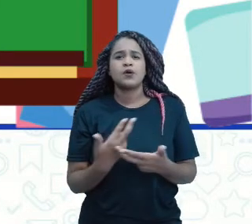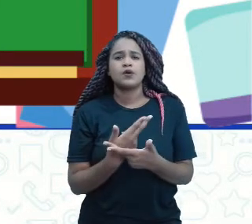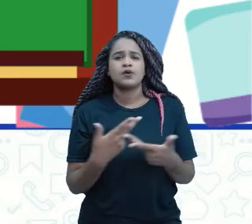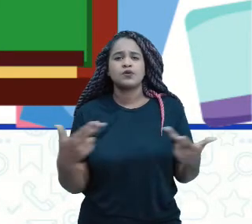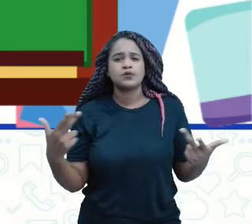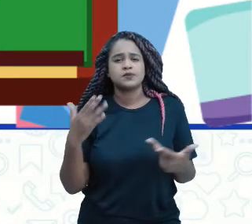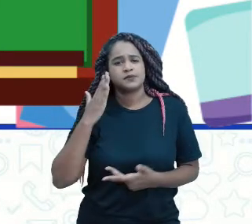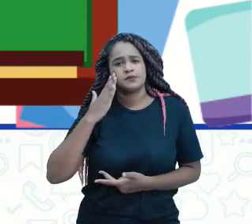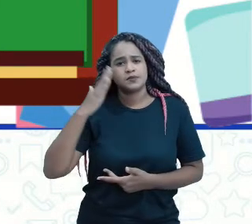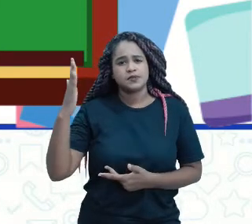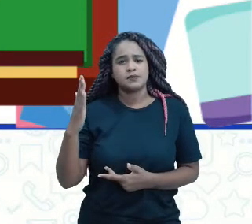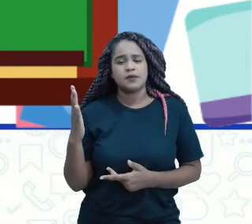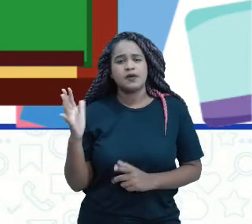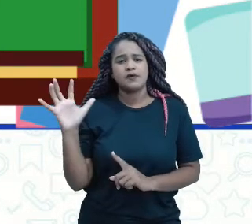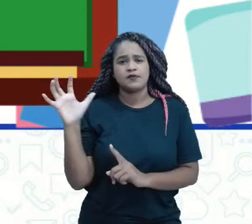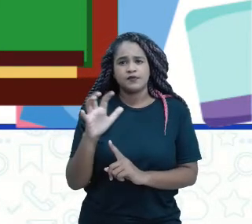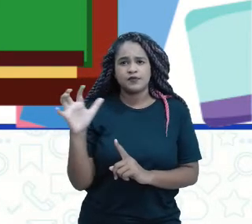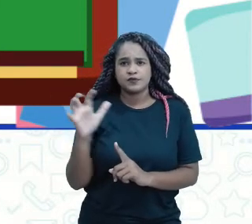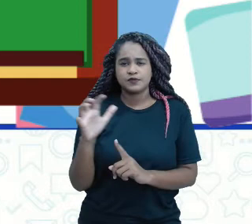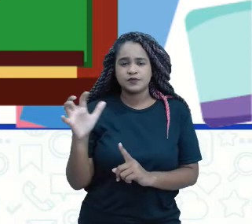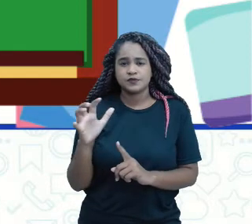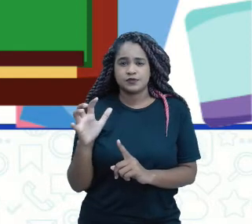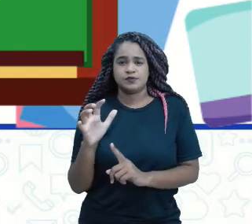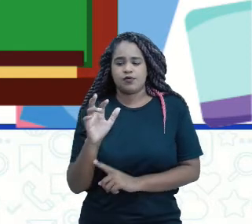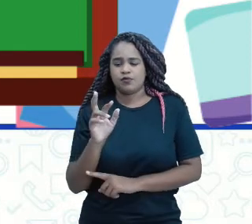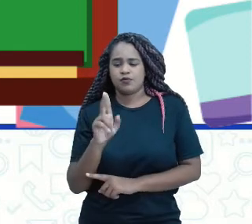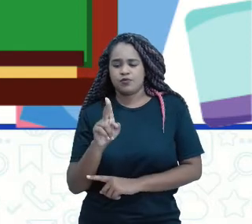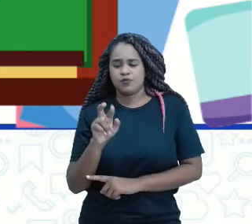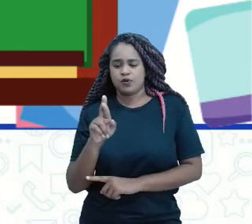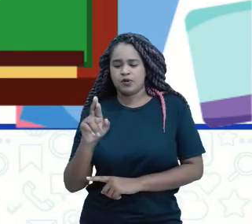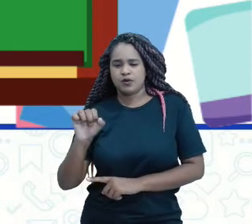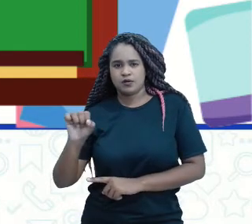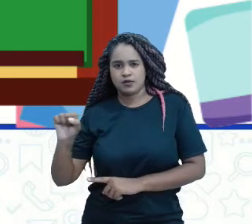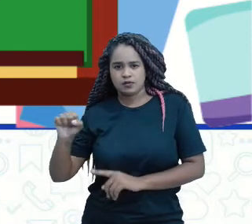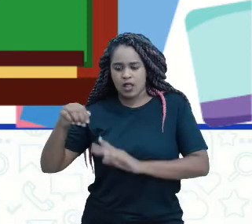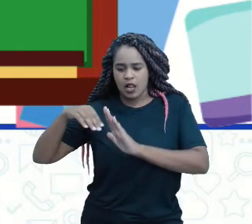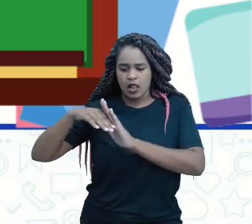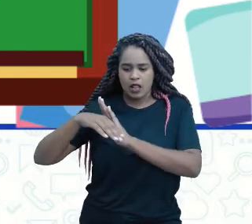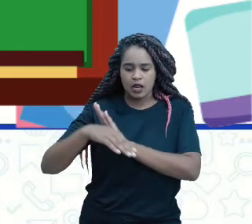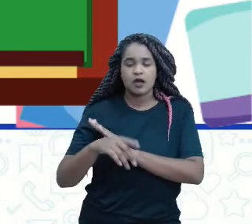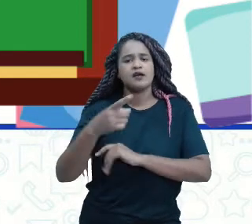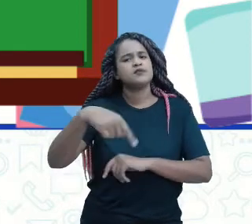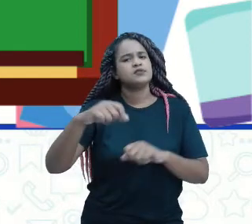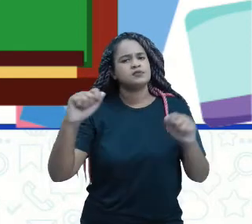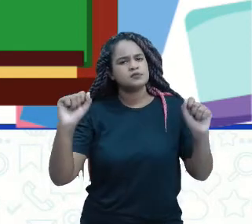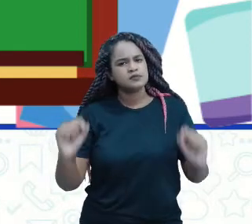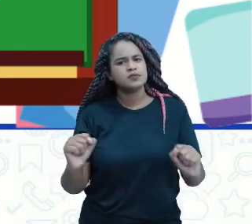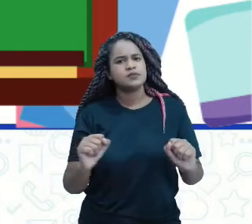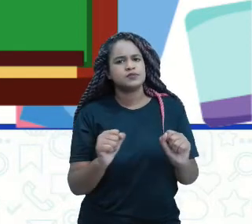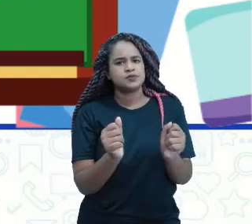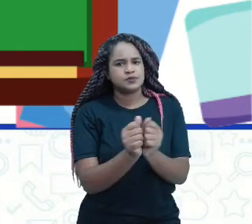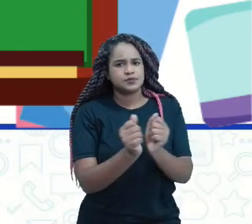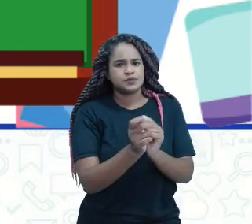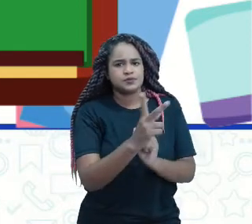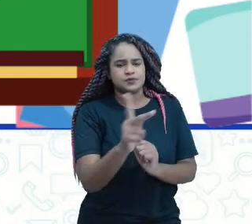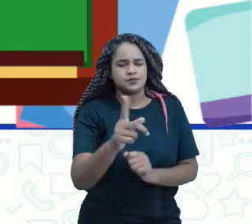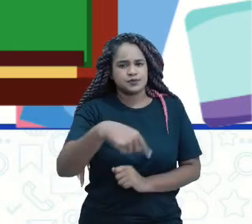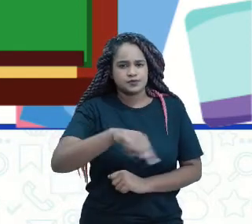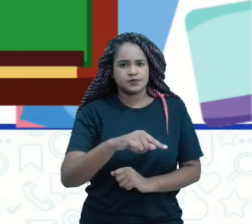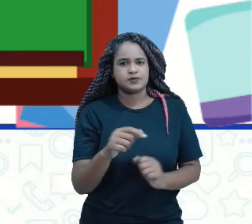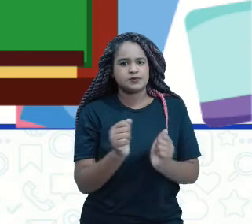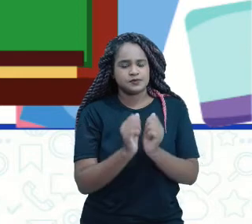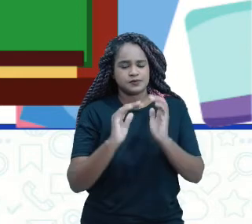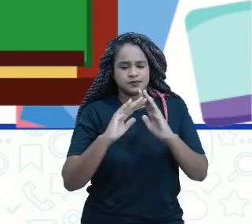União Soviética, e aí vocês podem estudar, ampliar, aprofundar essa aula com os professores e as professoras de vocês nas suas